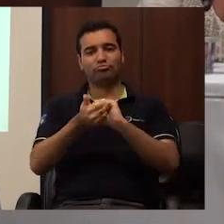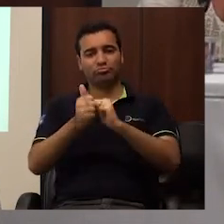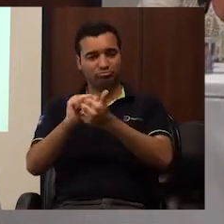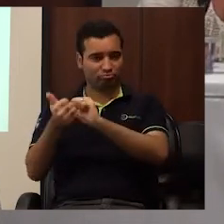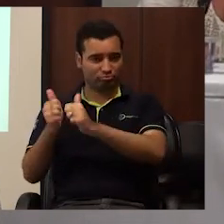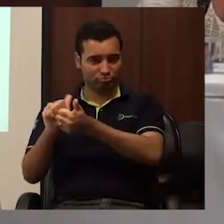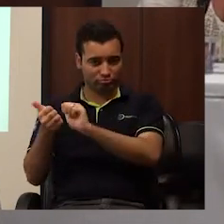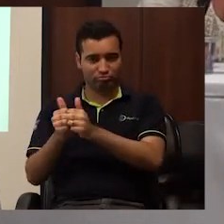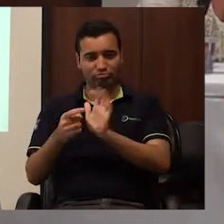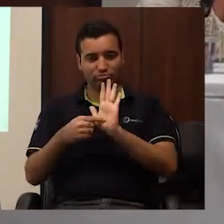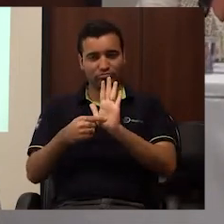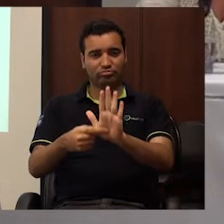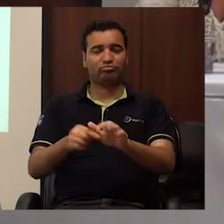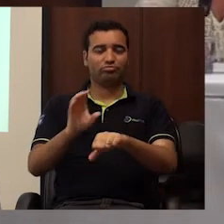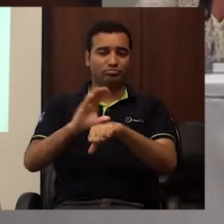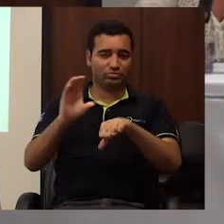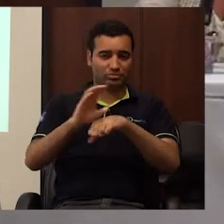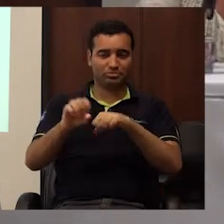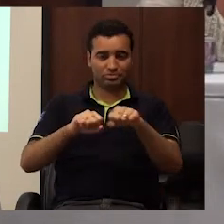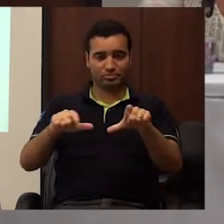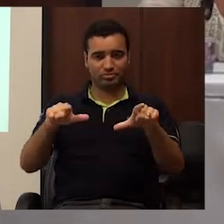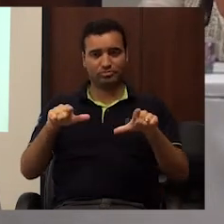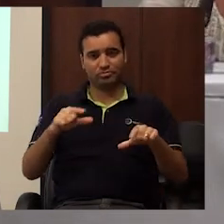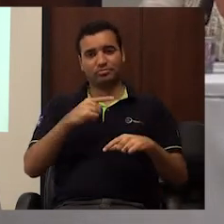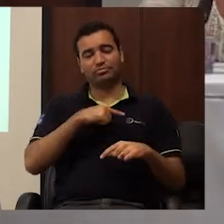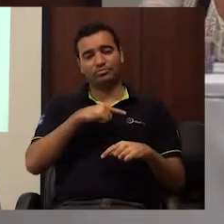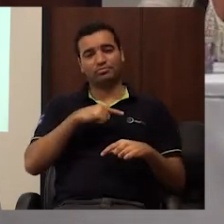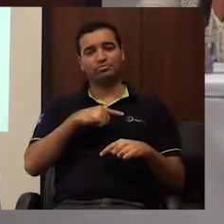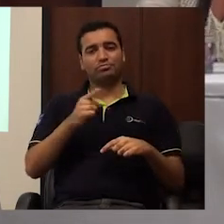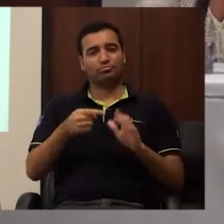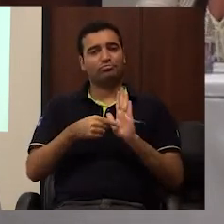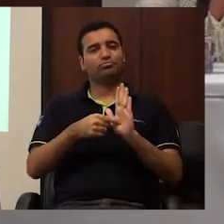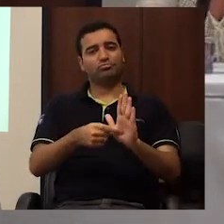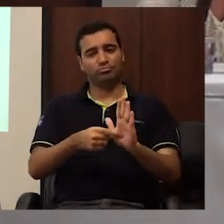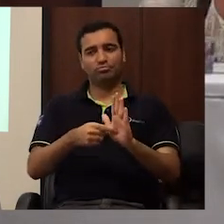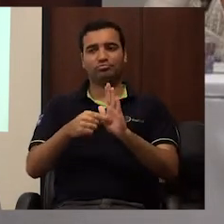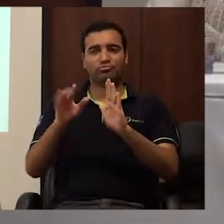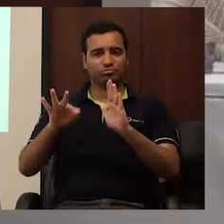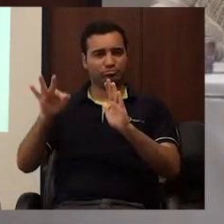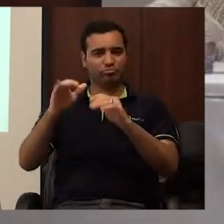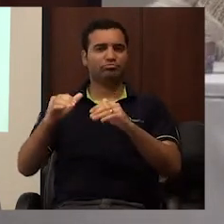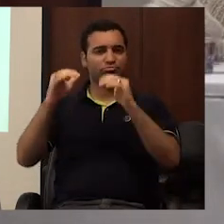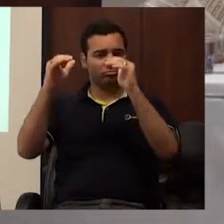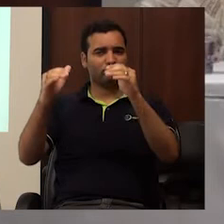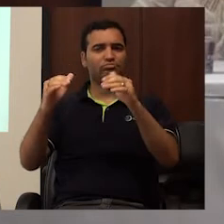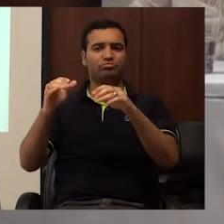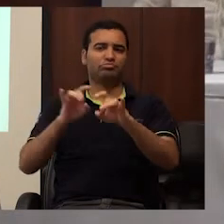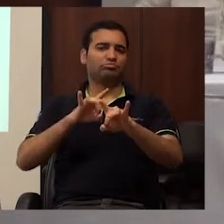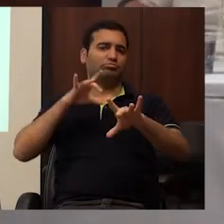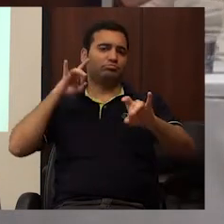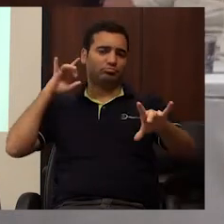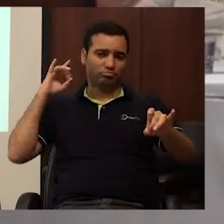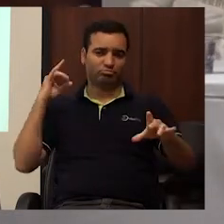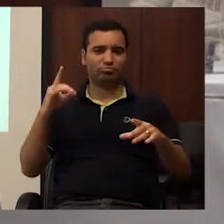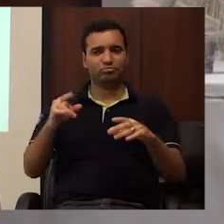de cursos de formação, né? Passa a ser oferecidos cursos normais superiores, cursos especiais e à distância, de modo a